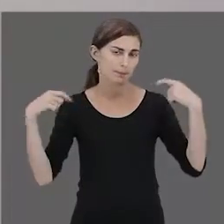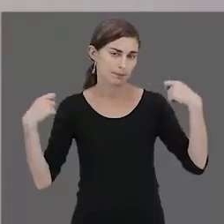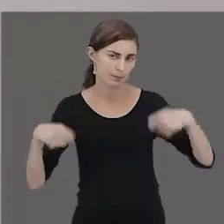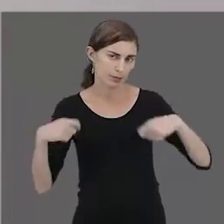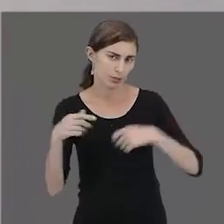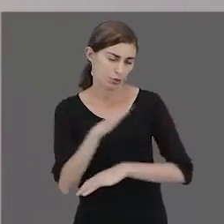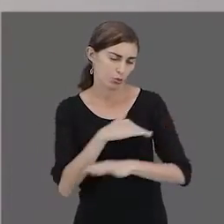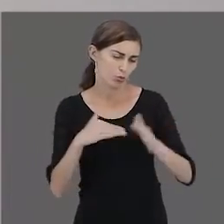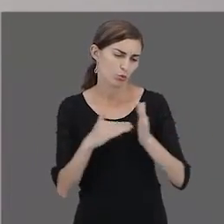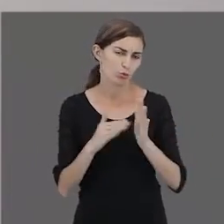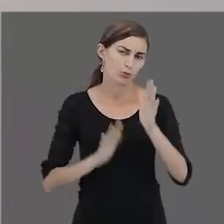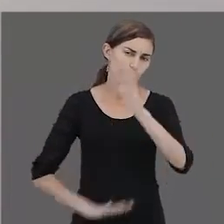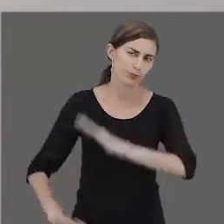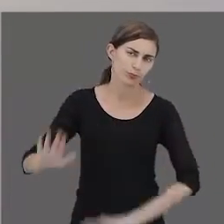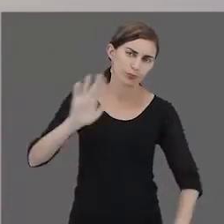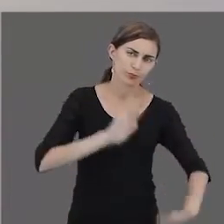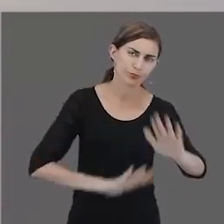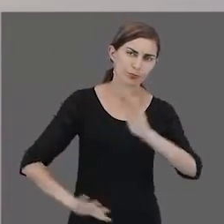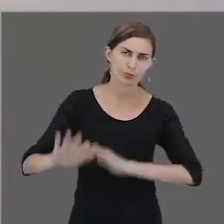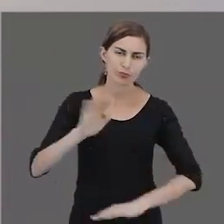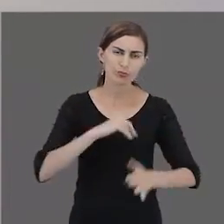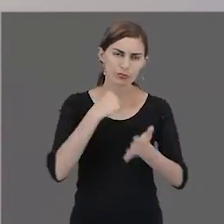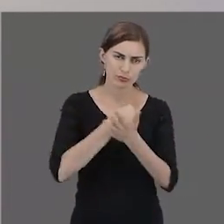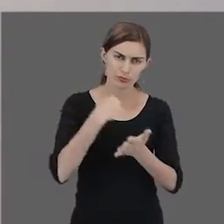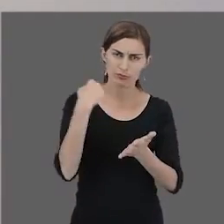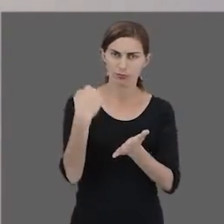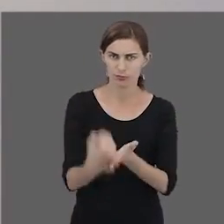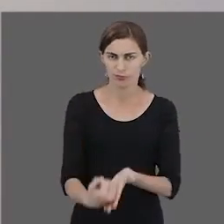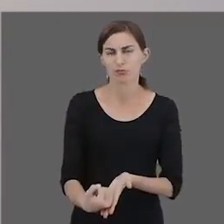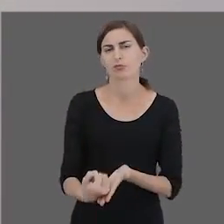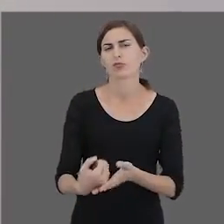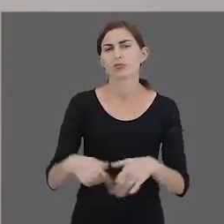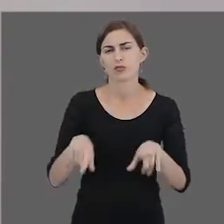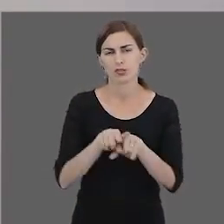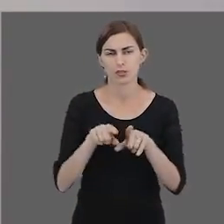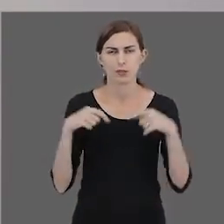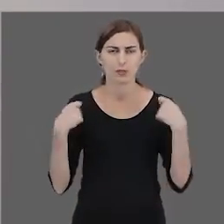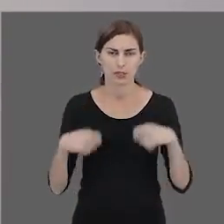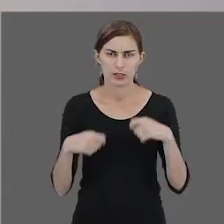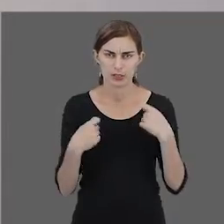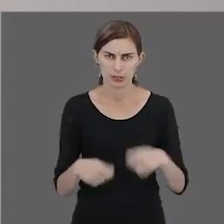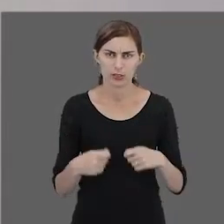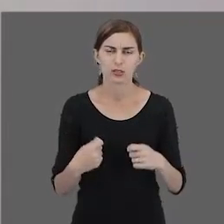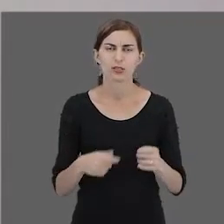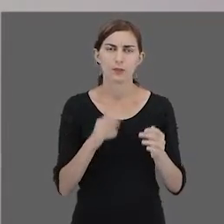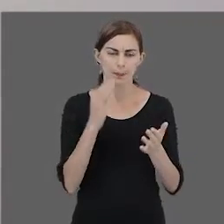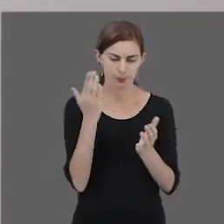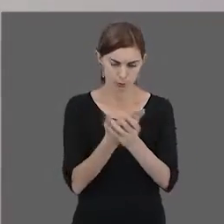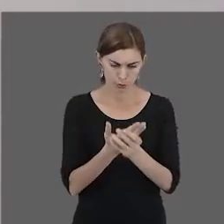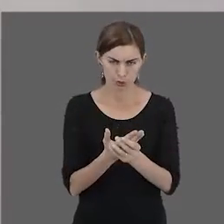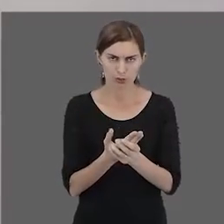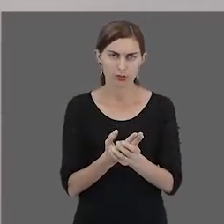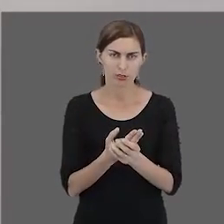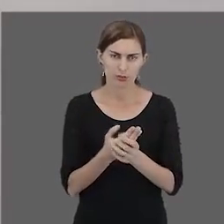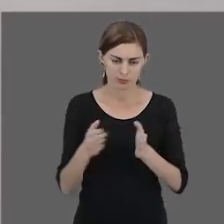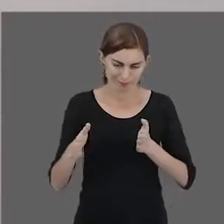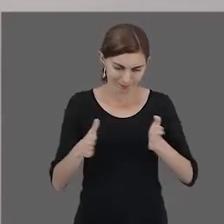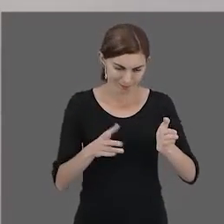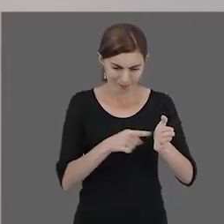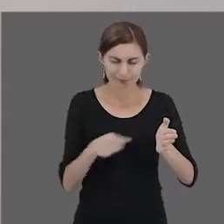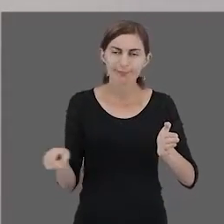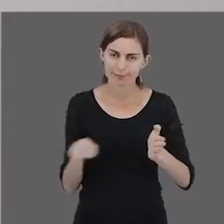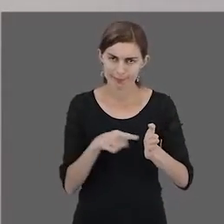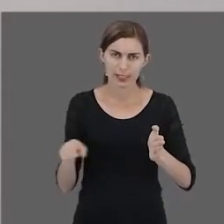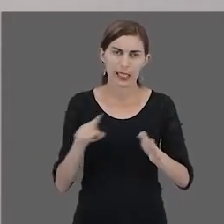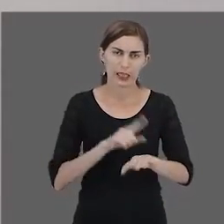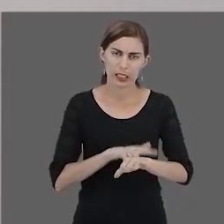todo aquele cuidado, né, com os documentos. Ele precisa, caso o processo se encontre em exigência, atender